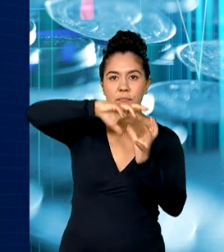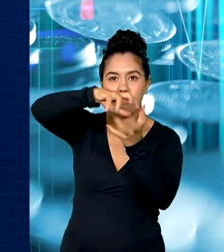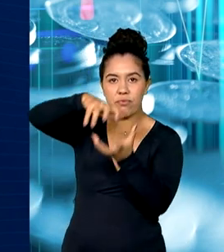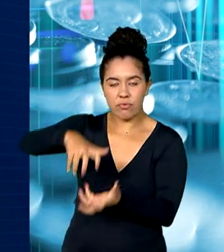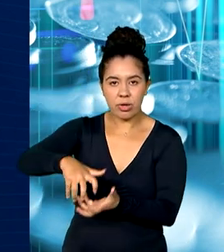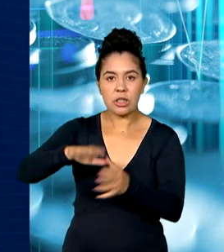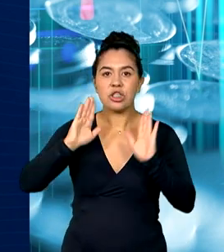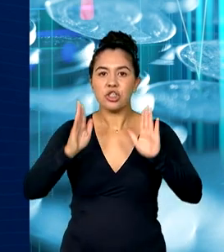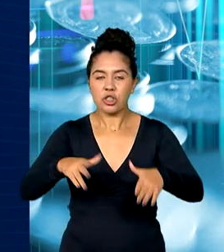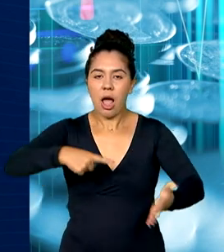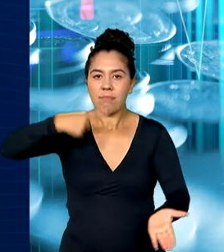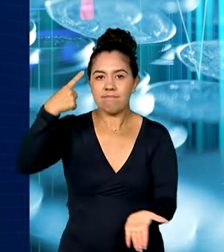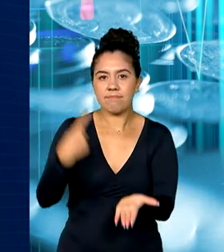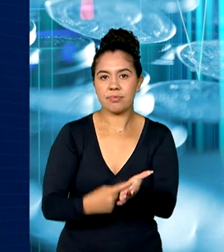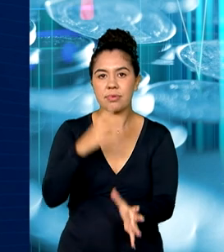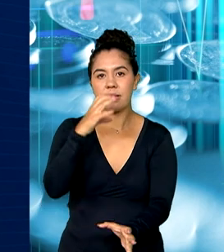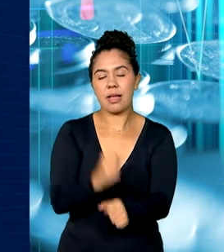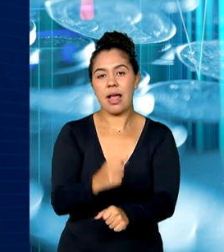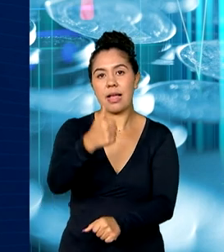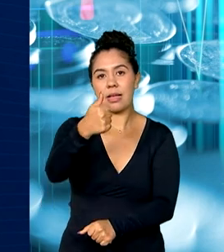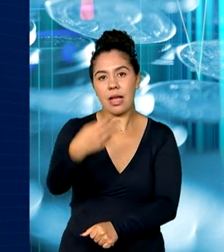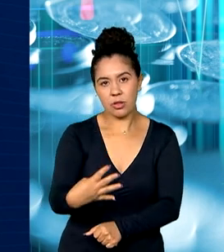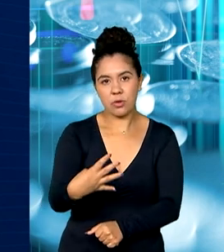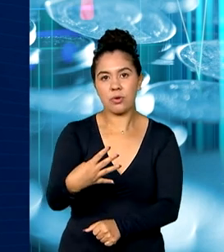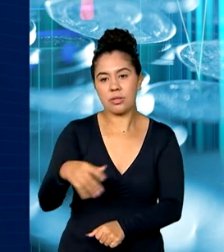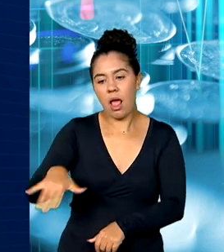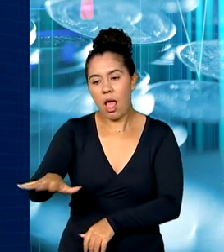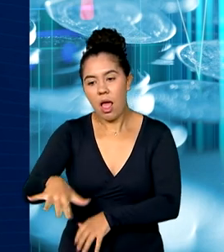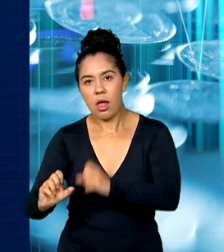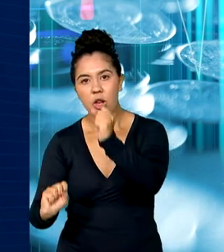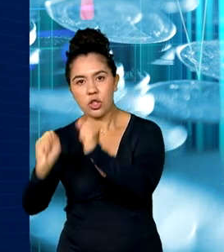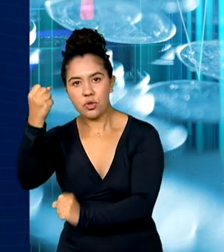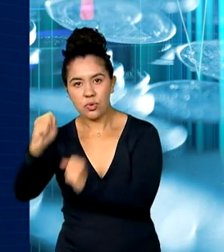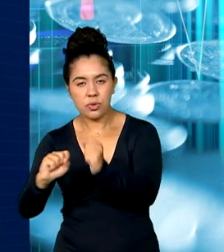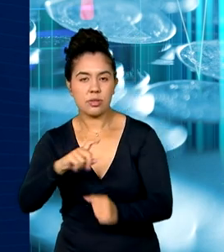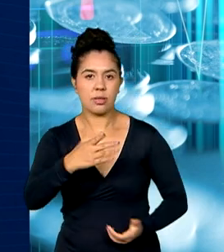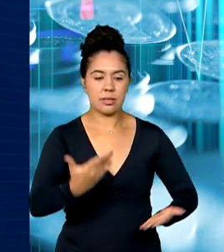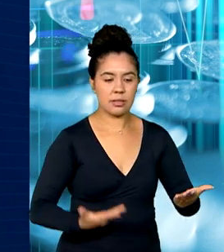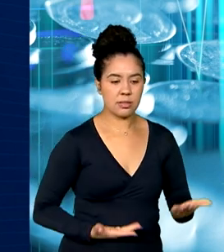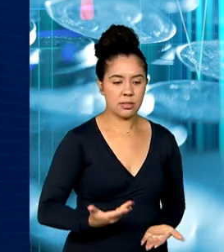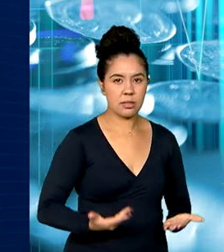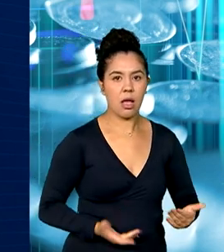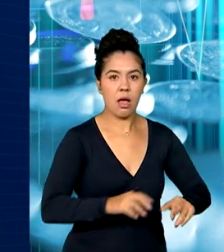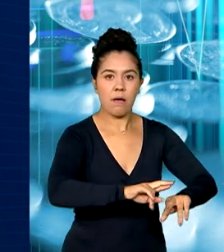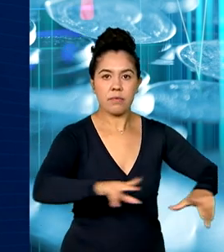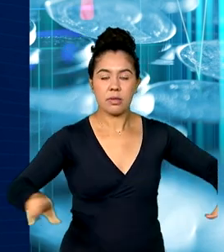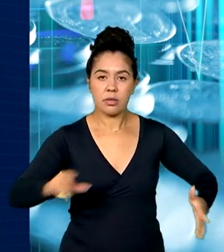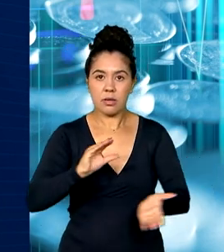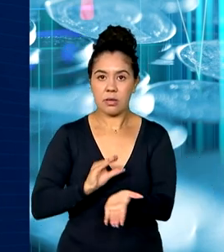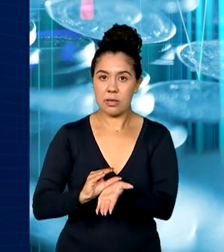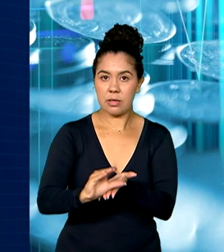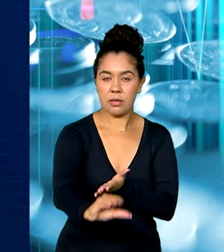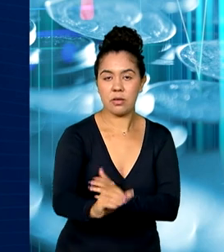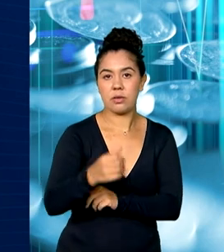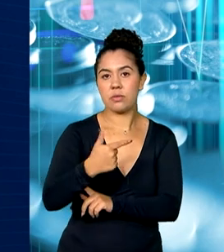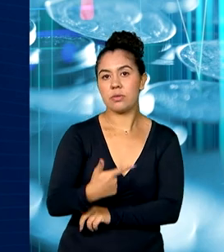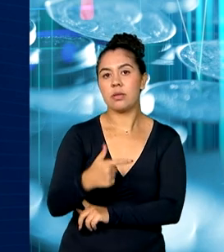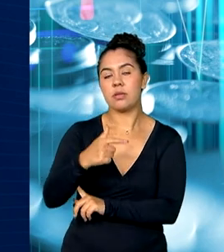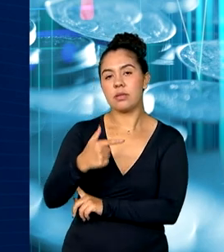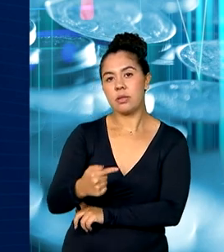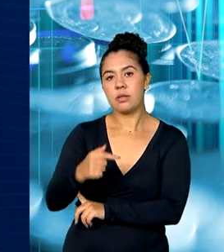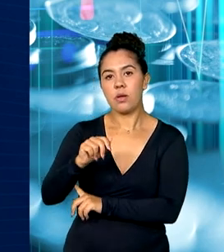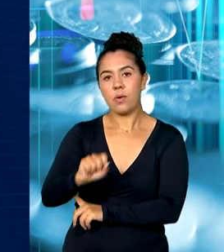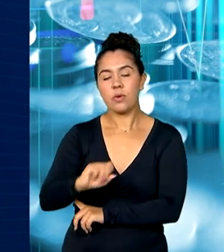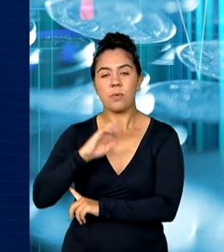firmados 14 convênios na área de indústria e serviços, com um investimento de mais de 278 milhões de